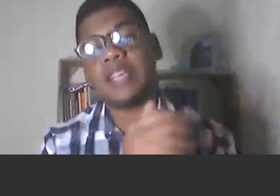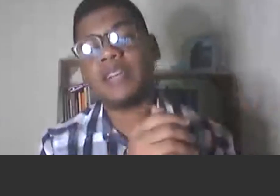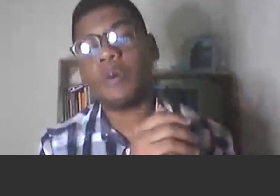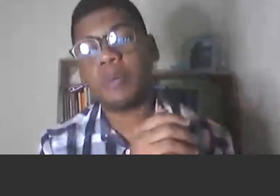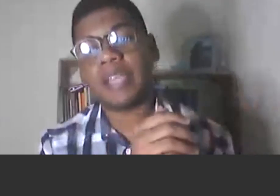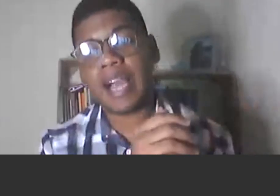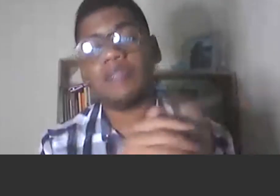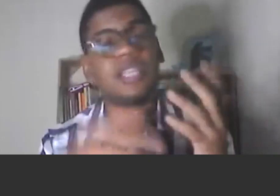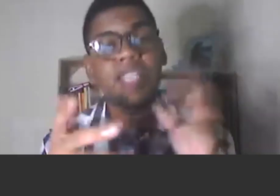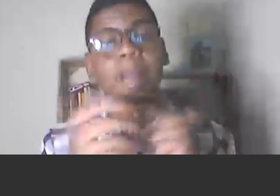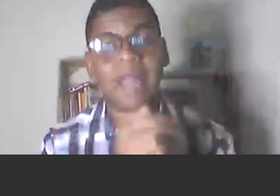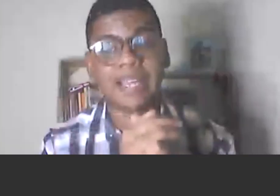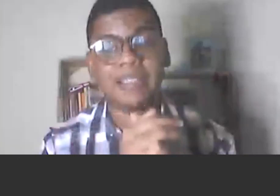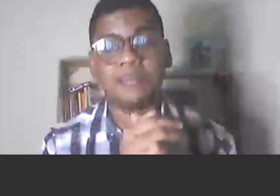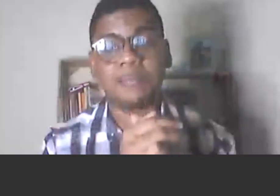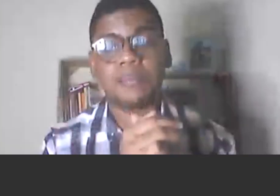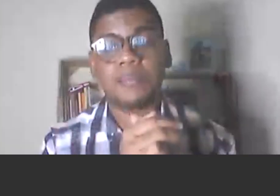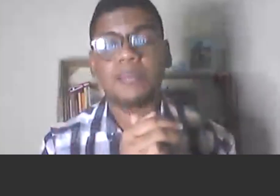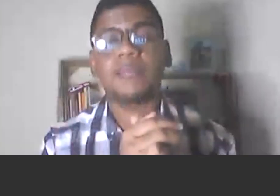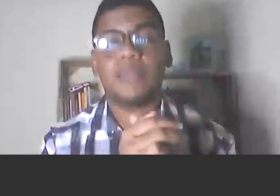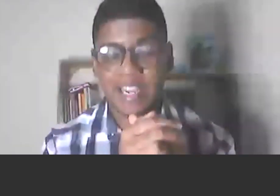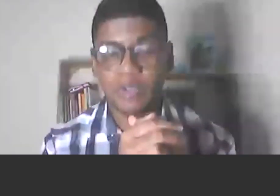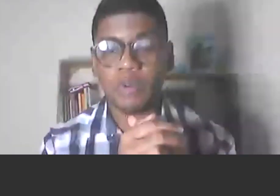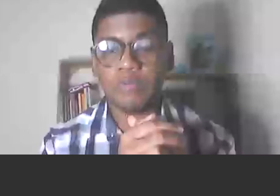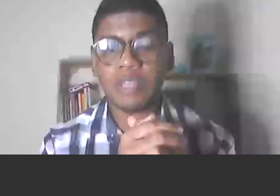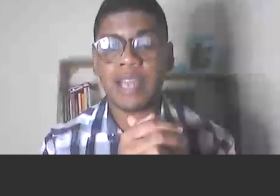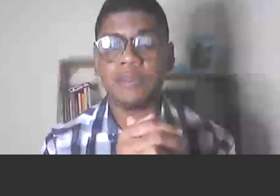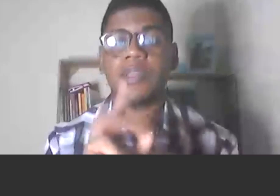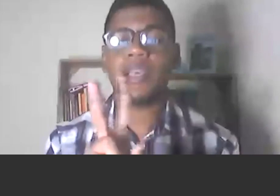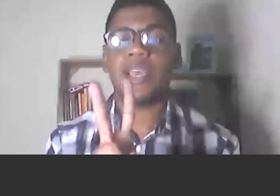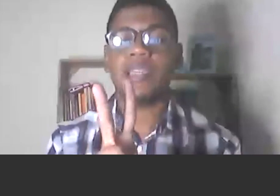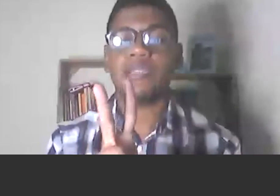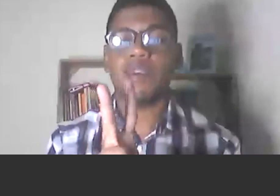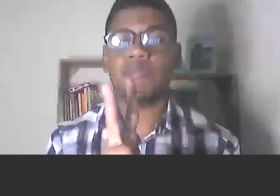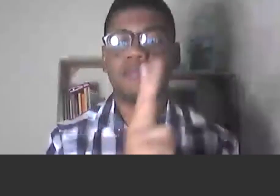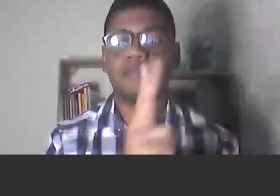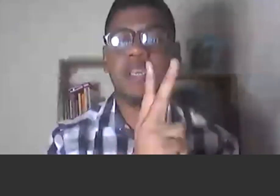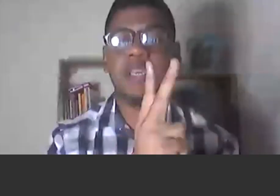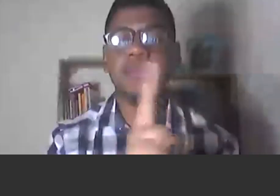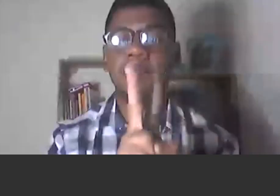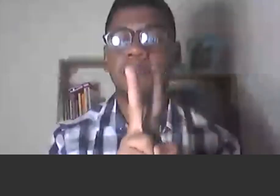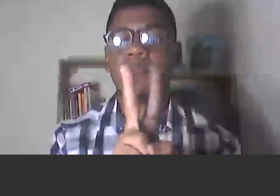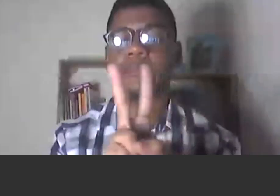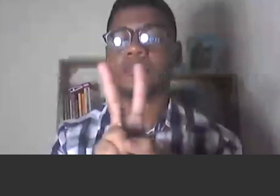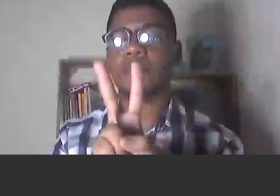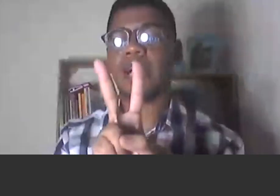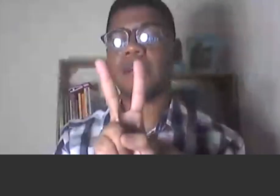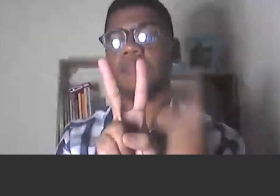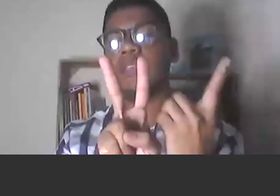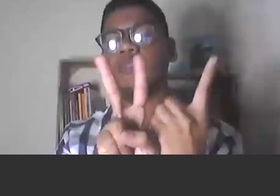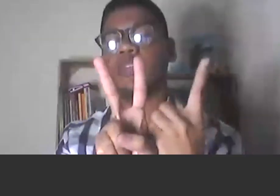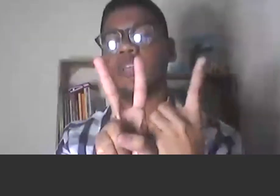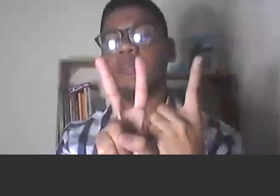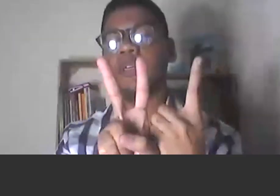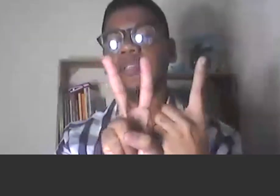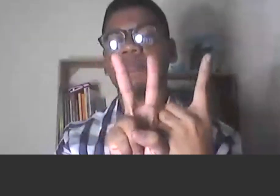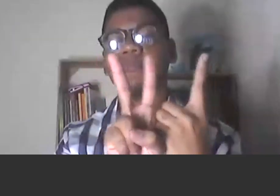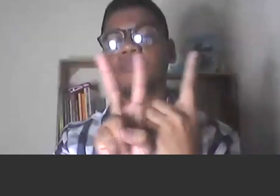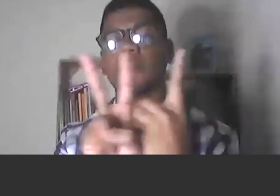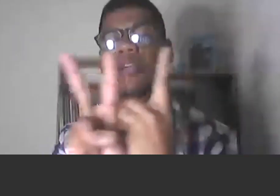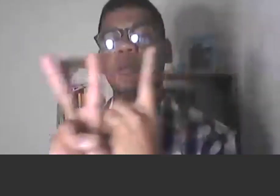para que eu pudesse acompanhá-los até a praça. Faria o contrário. Eles vão primeiro, tá? E eu